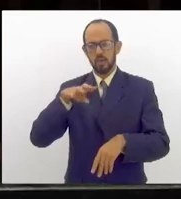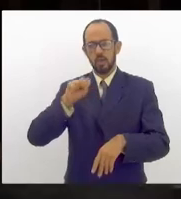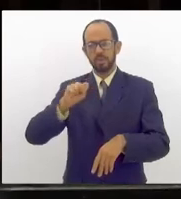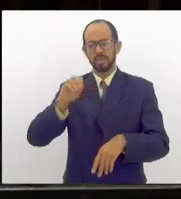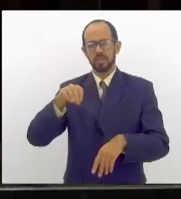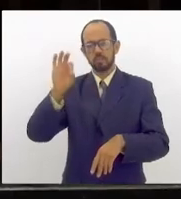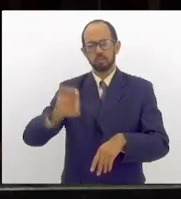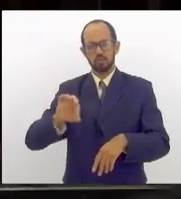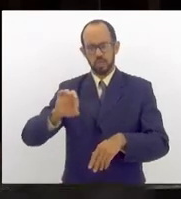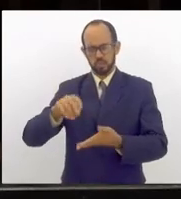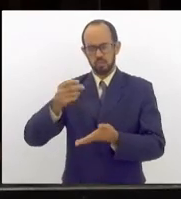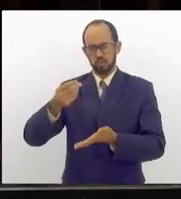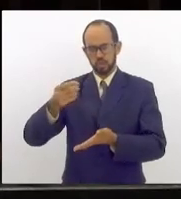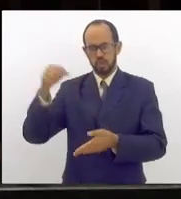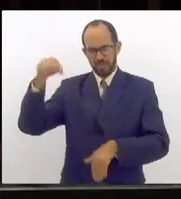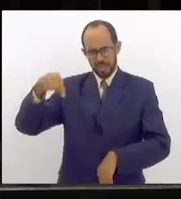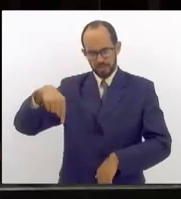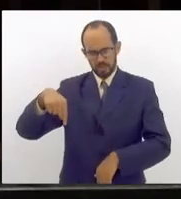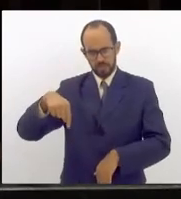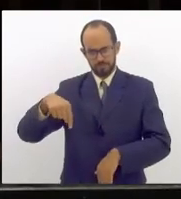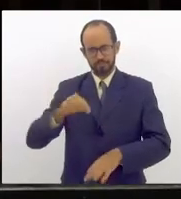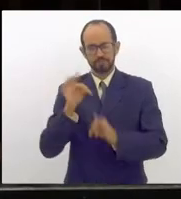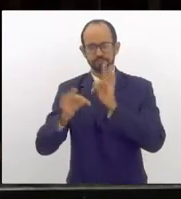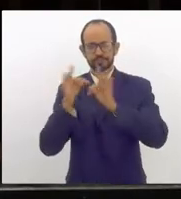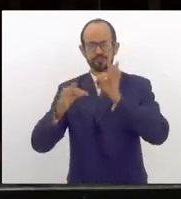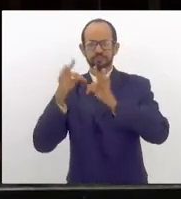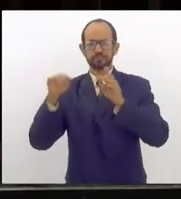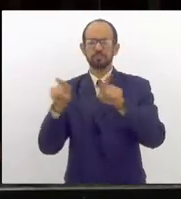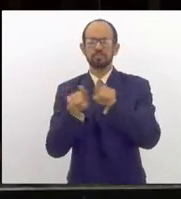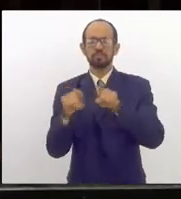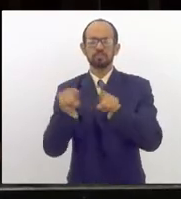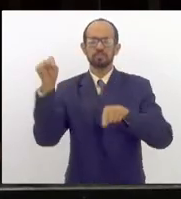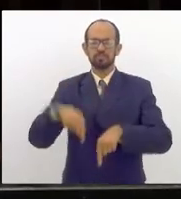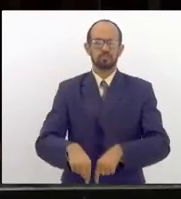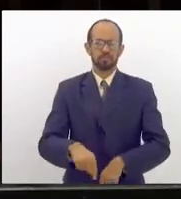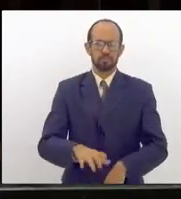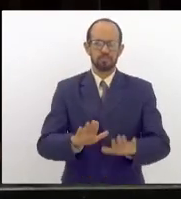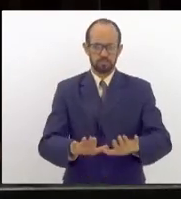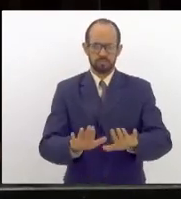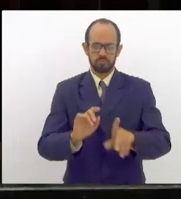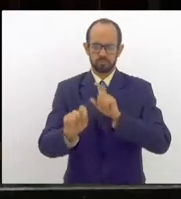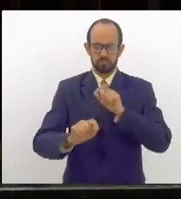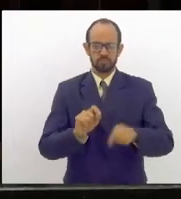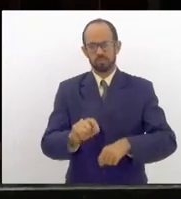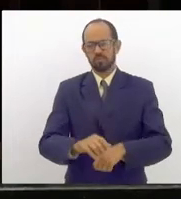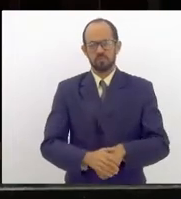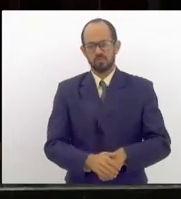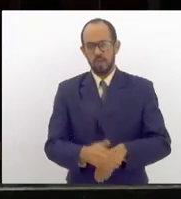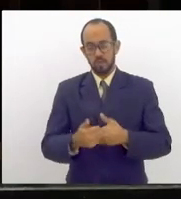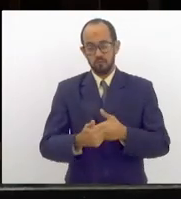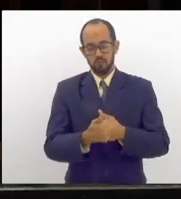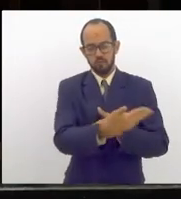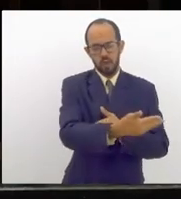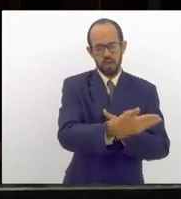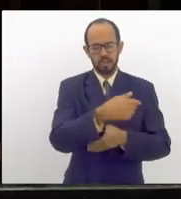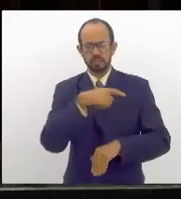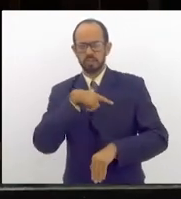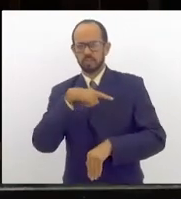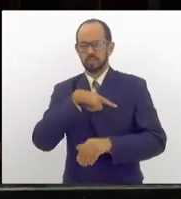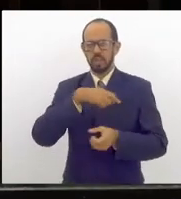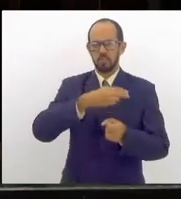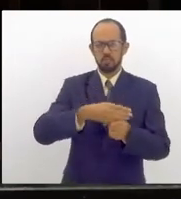as grandes tecnologias nesse município mas fora do município nós estamos muito